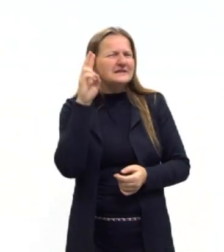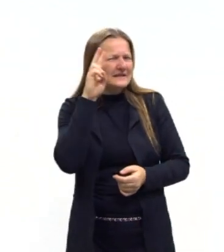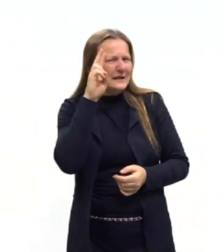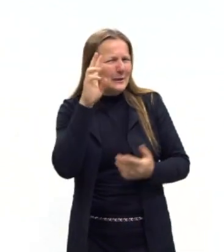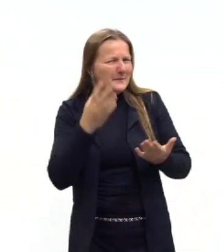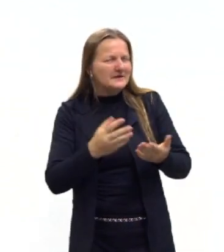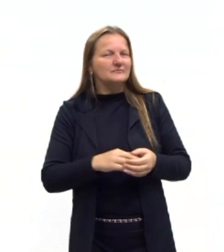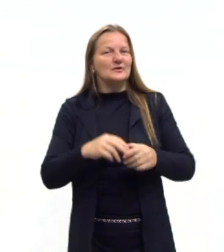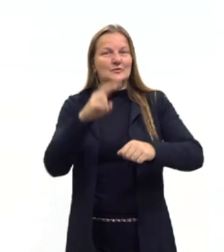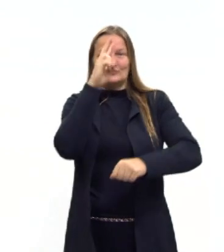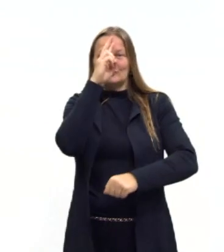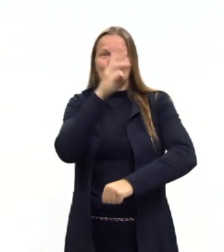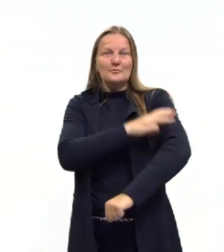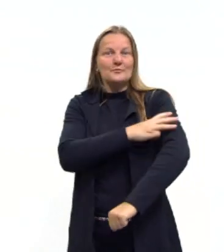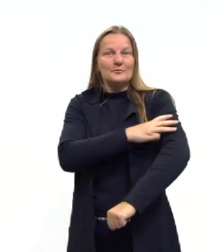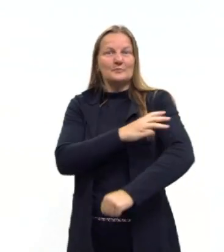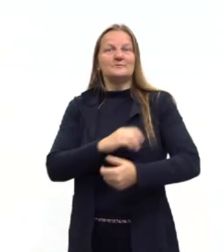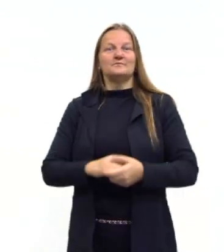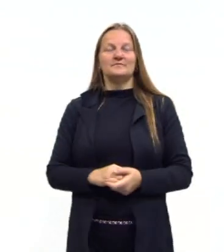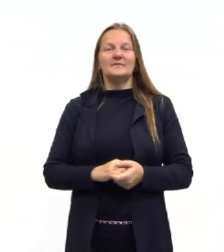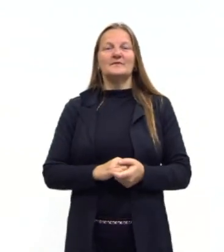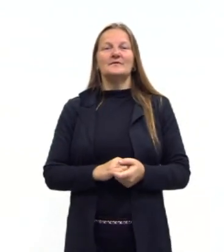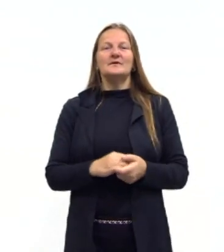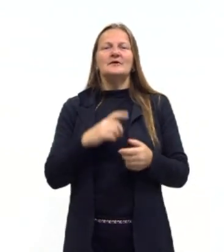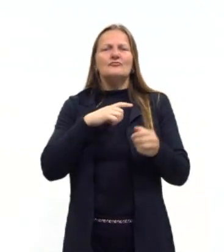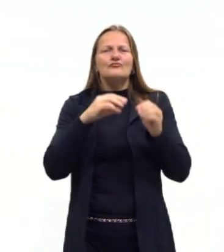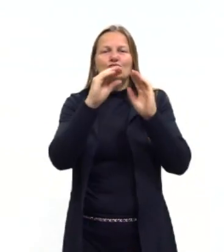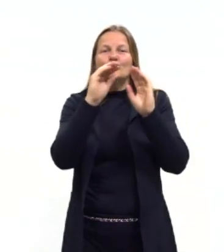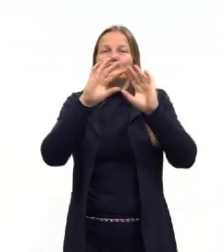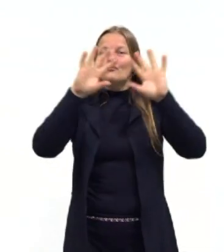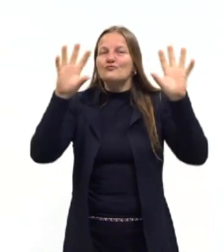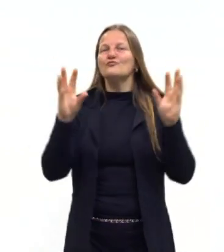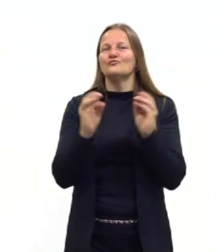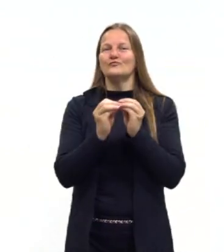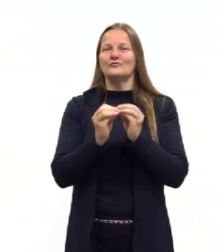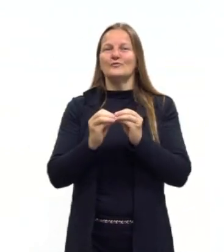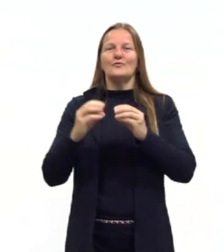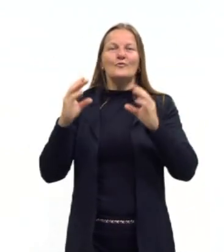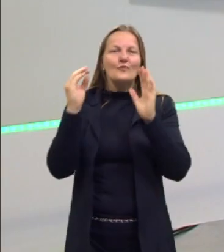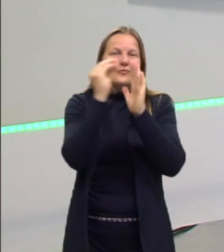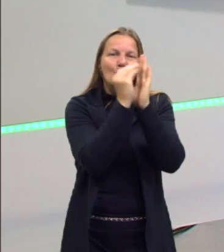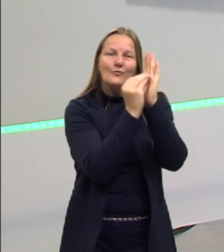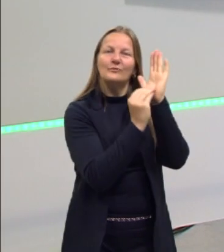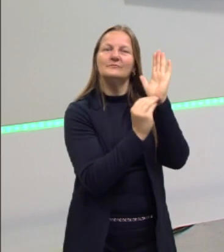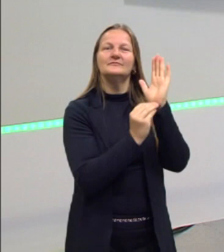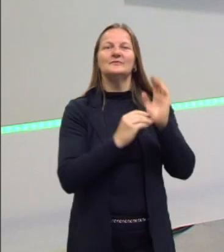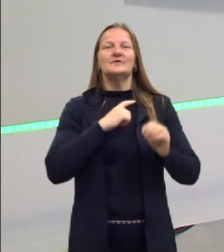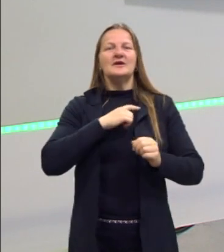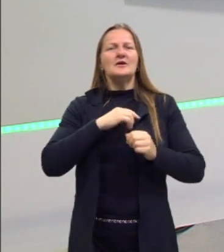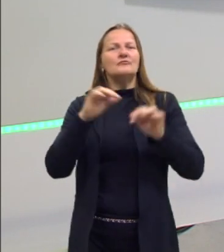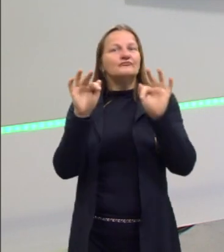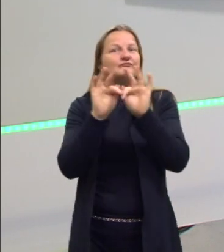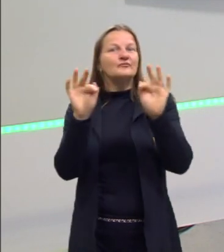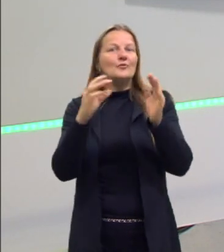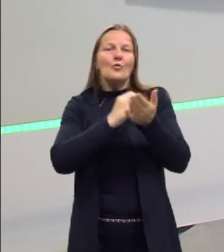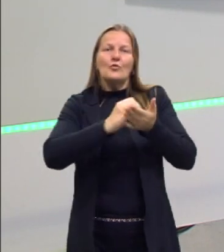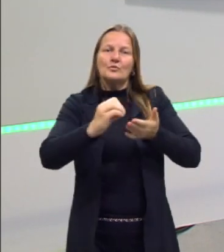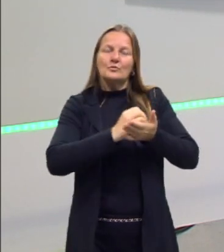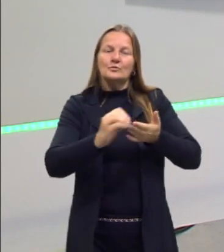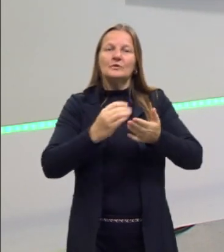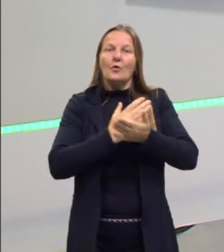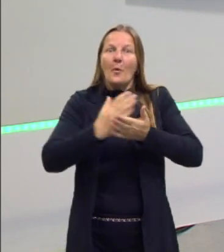ensino médio né quem está revisando já os conteúdos sabe que nós temos várias funções orgânicas e iniciamos